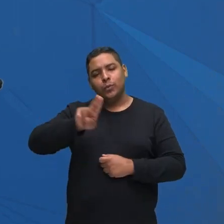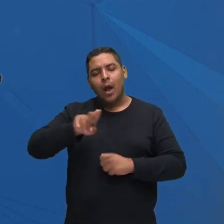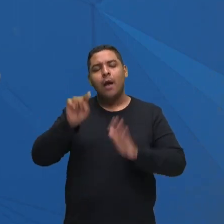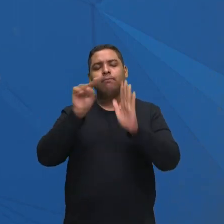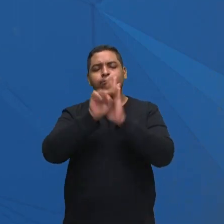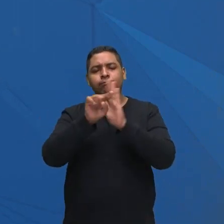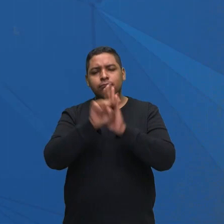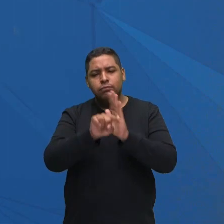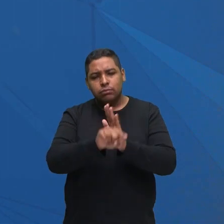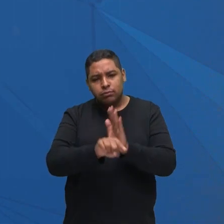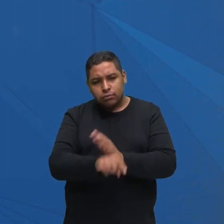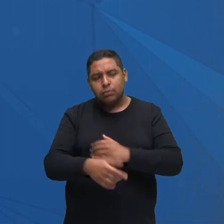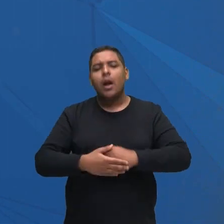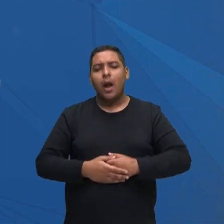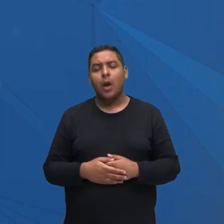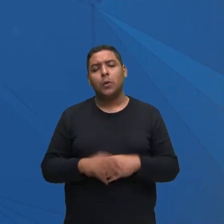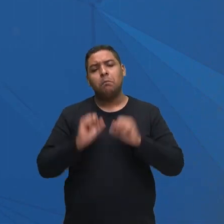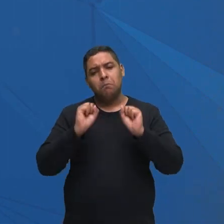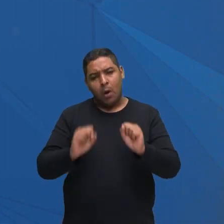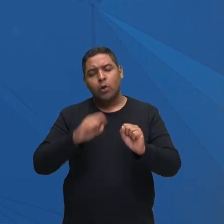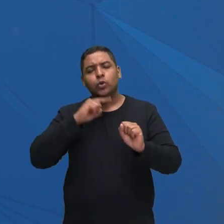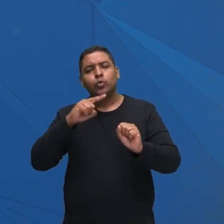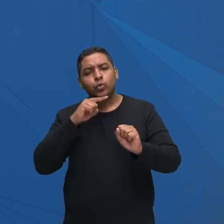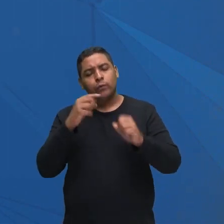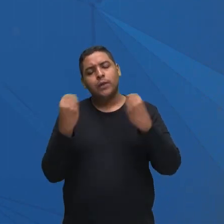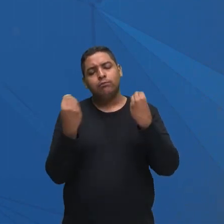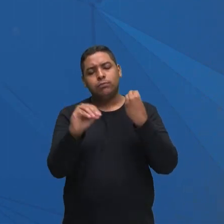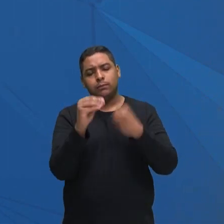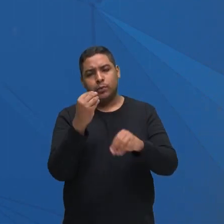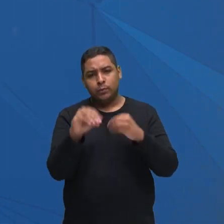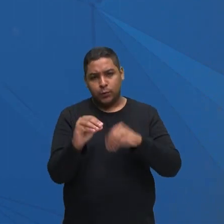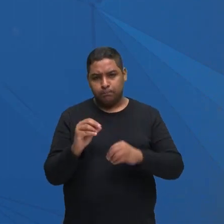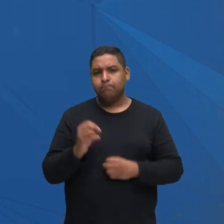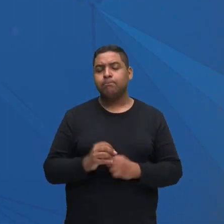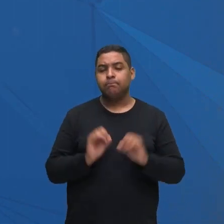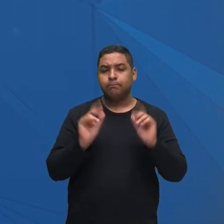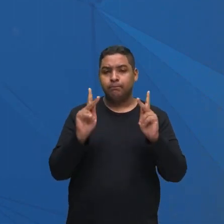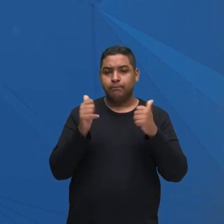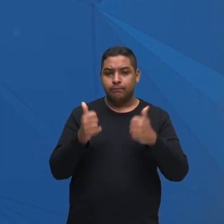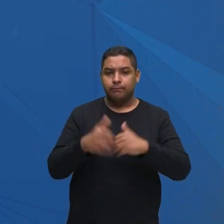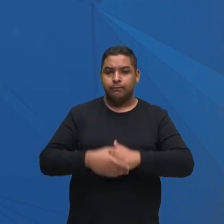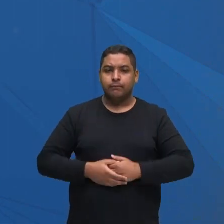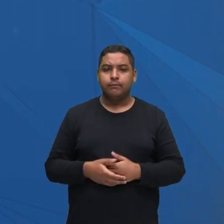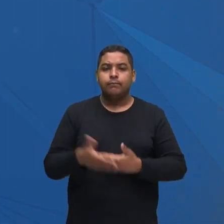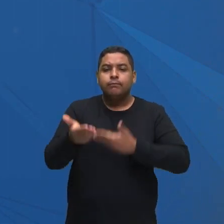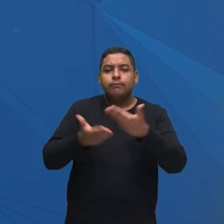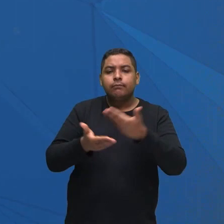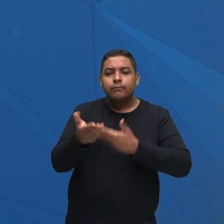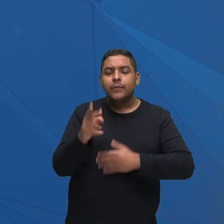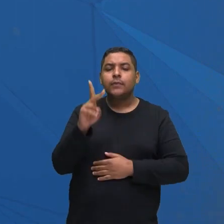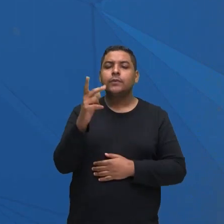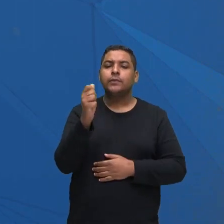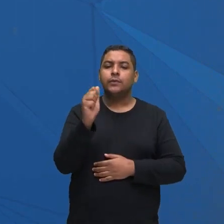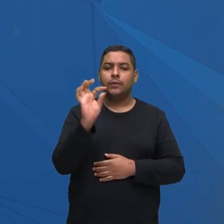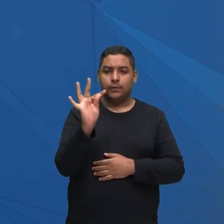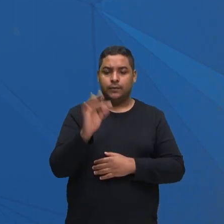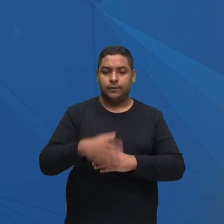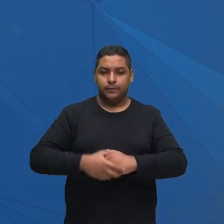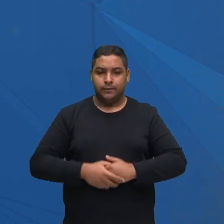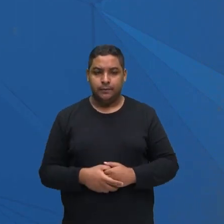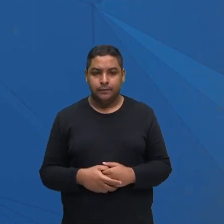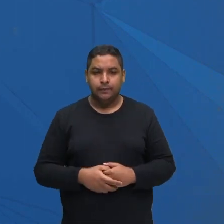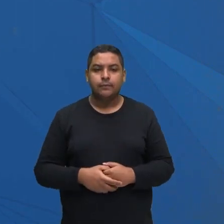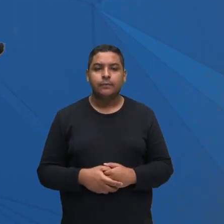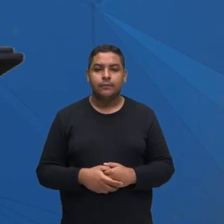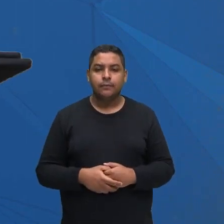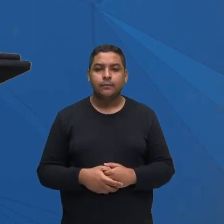colocação, alguma pergunta, fique à vontade para interagir conosco no nosso chat, tá bom? E temos mais? Olha